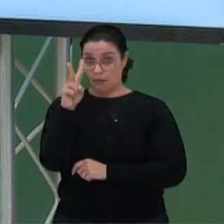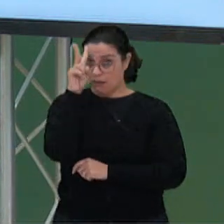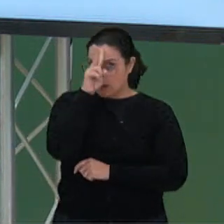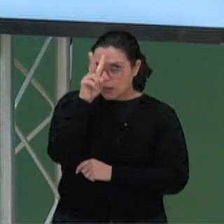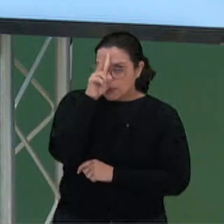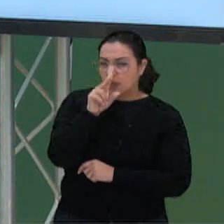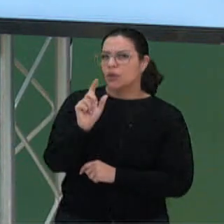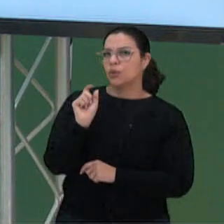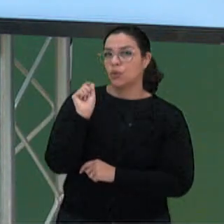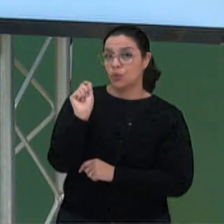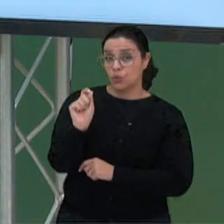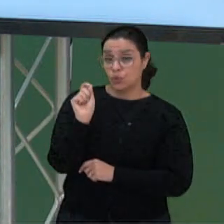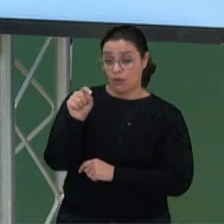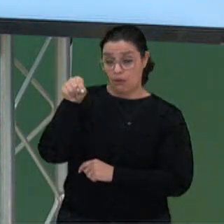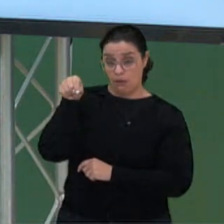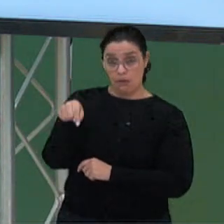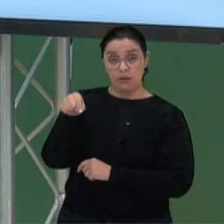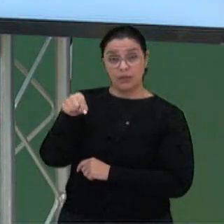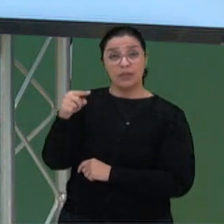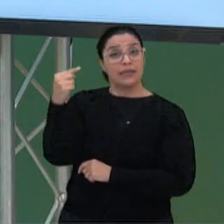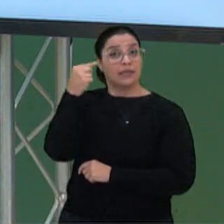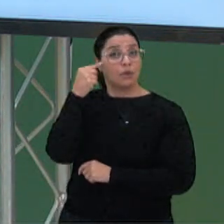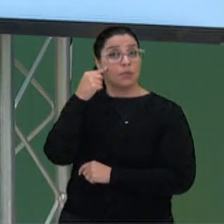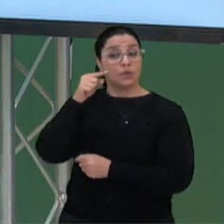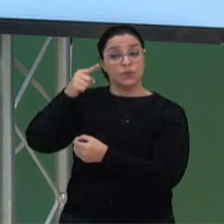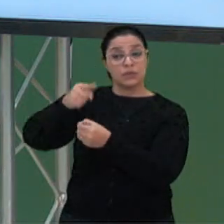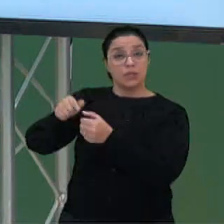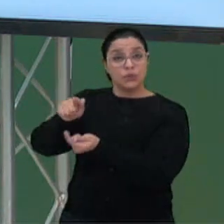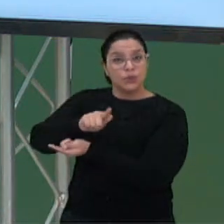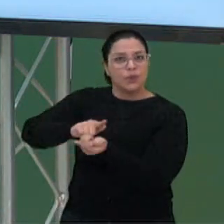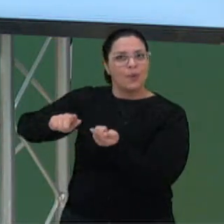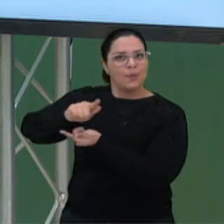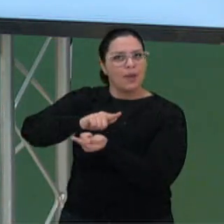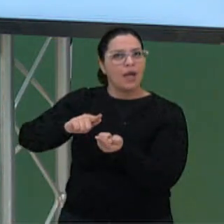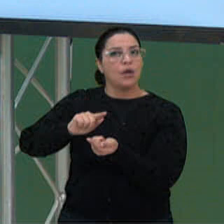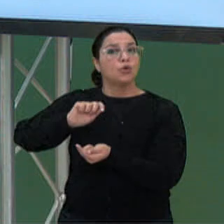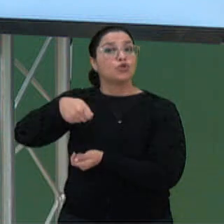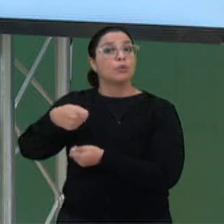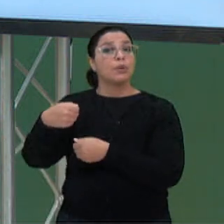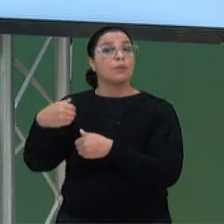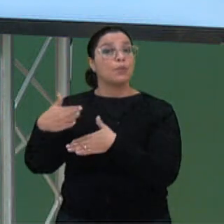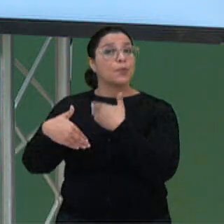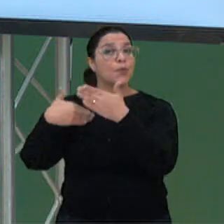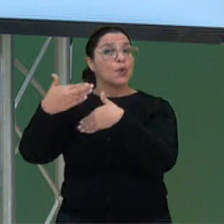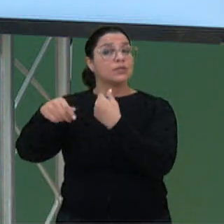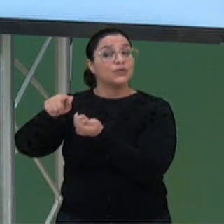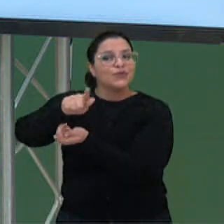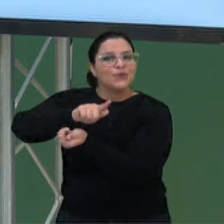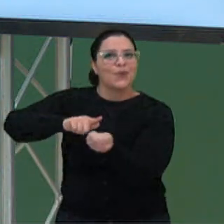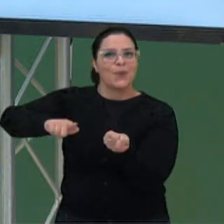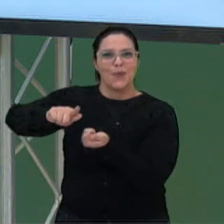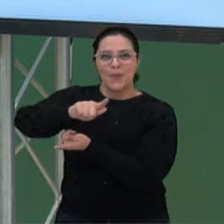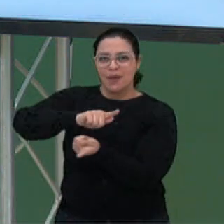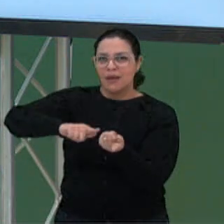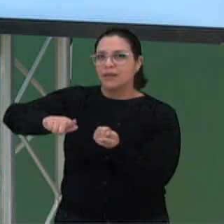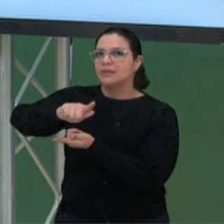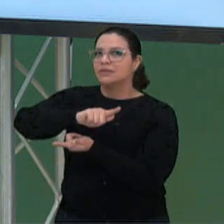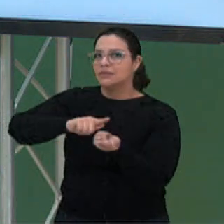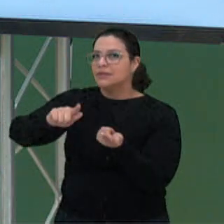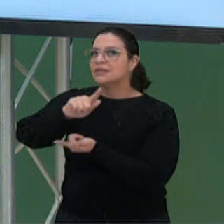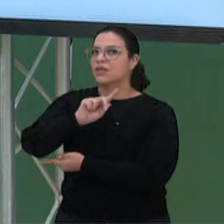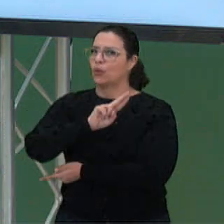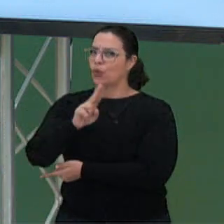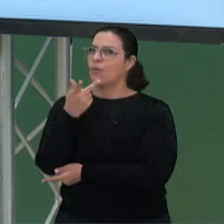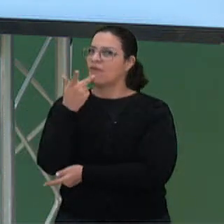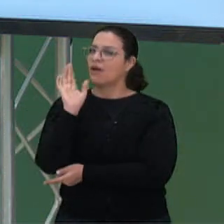que, neste caso, quando eu penso em cidade global, tem a ver com o processo de globalização, como o próprio nome já sugere